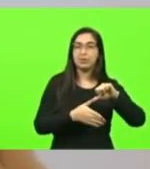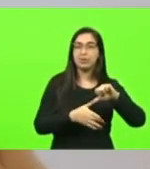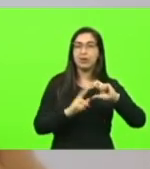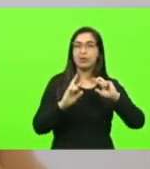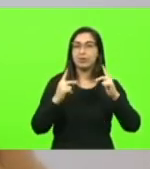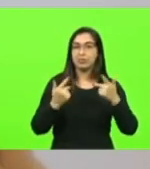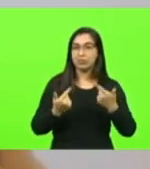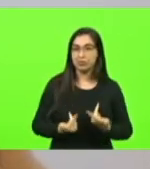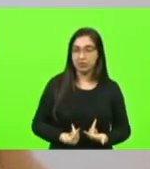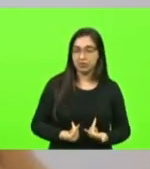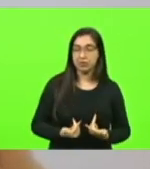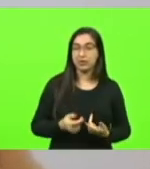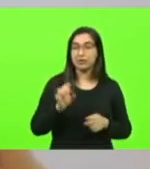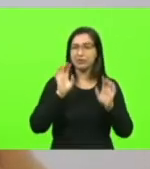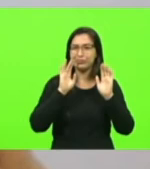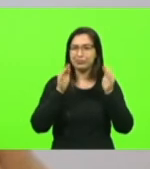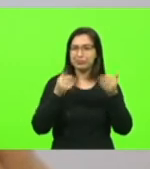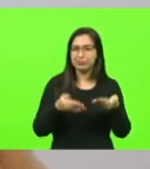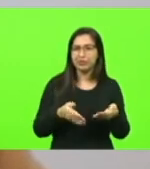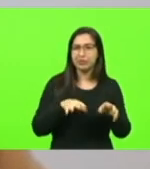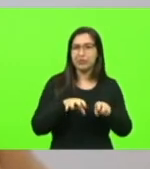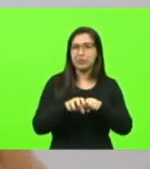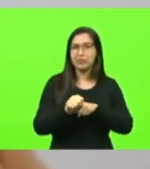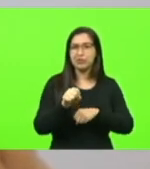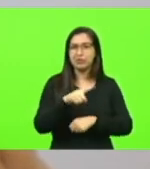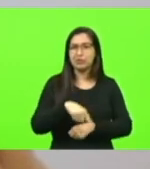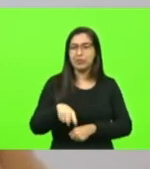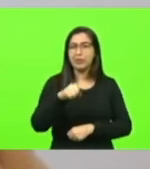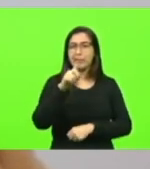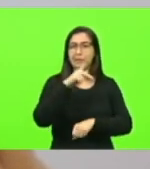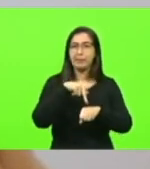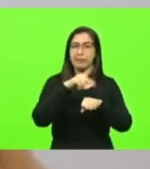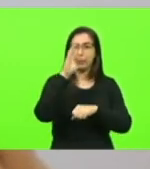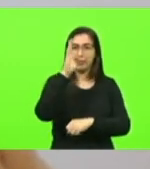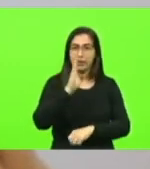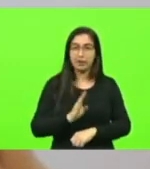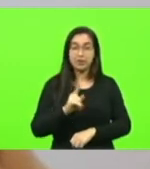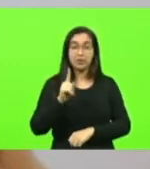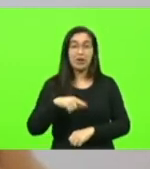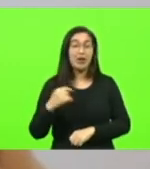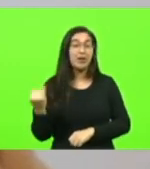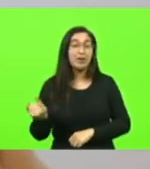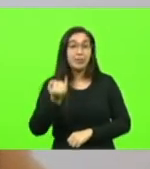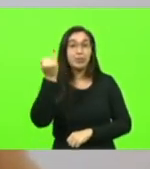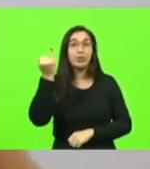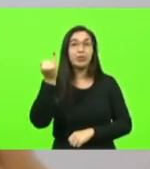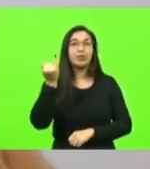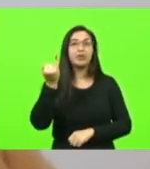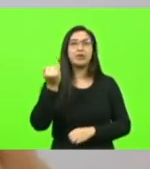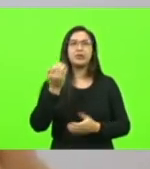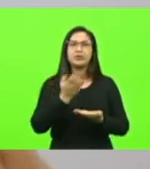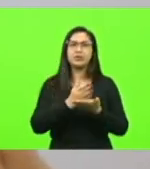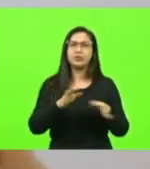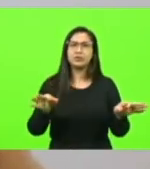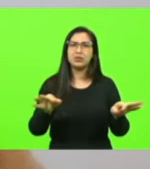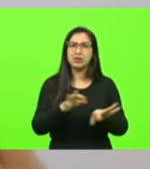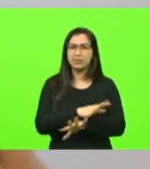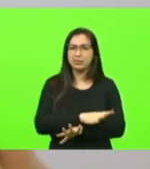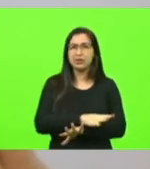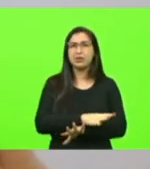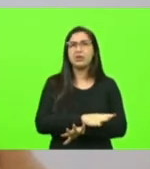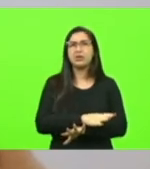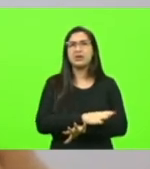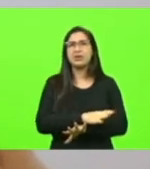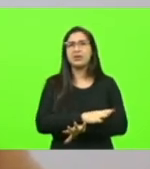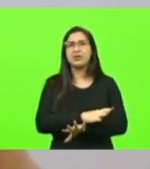mais especificamente a formação do nosso país, é fundamental para a desconstrução de uma sociedade montada em